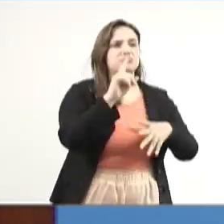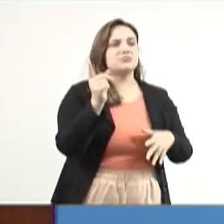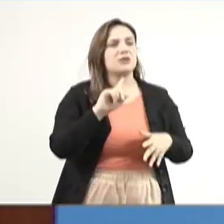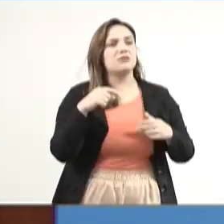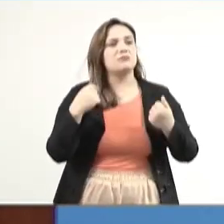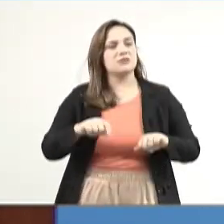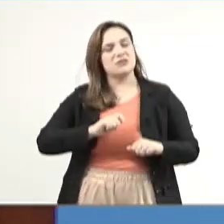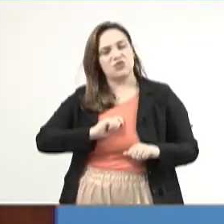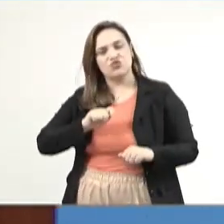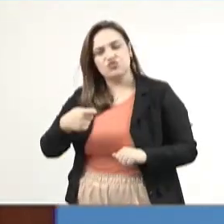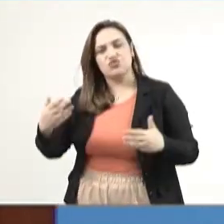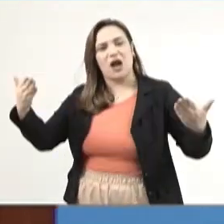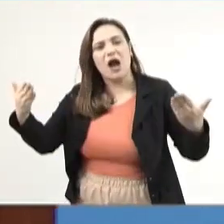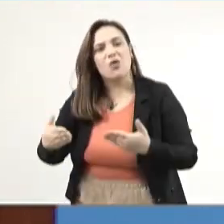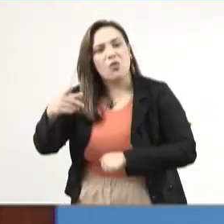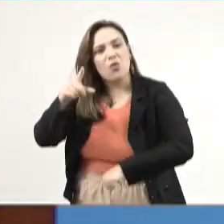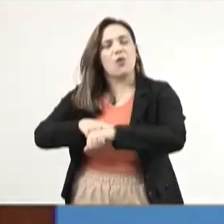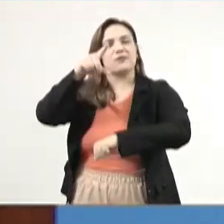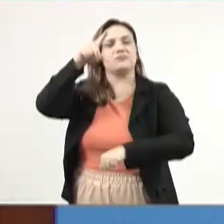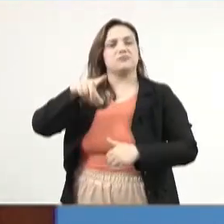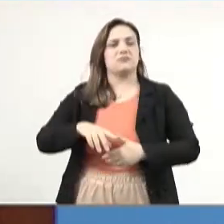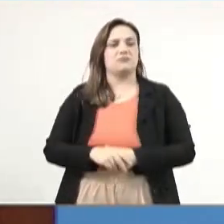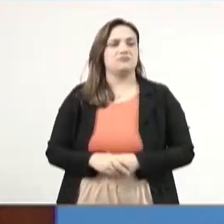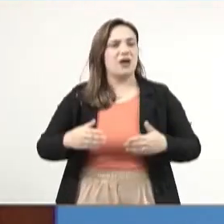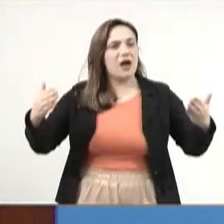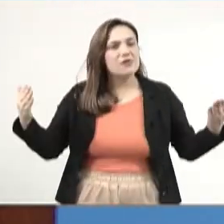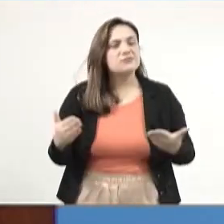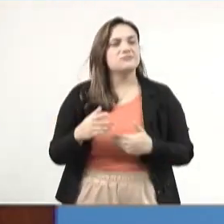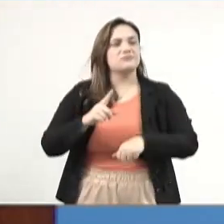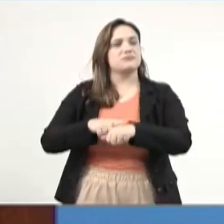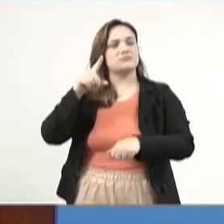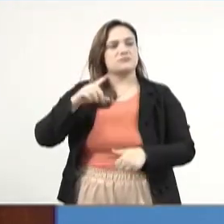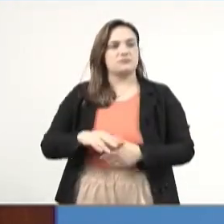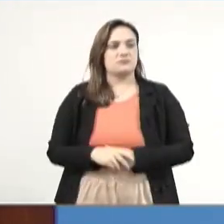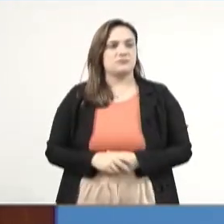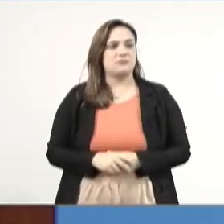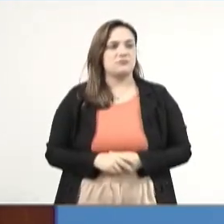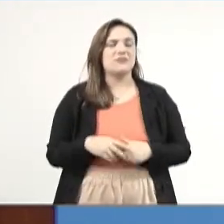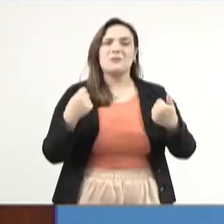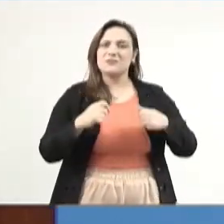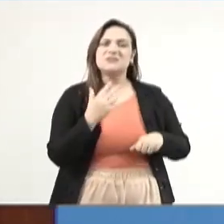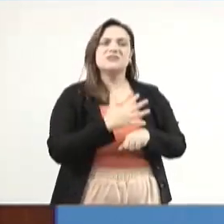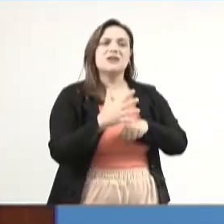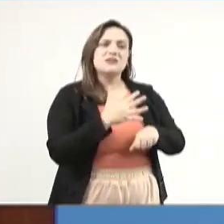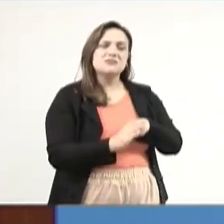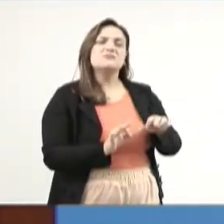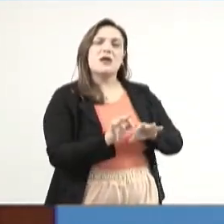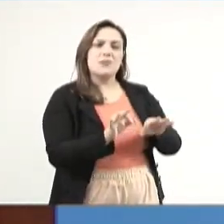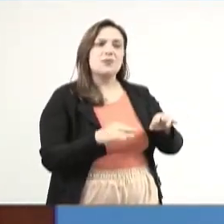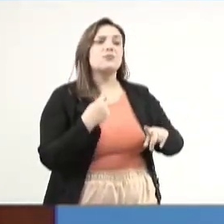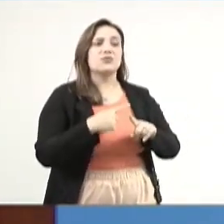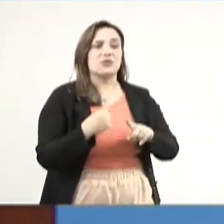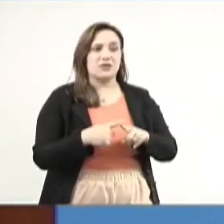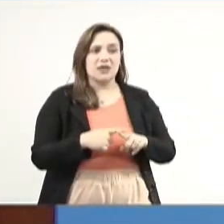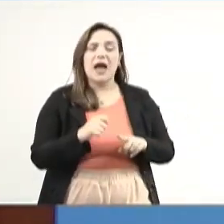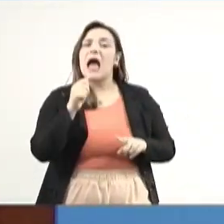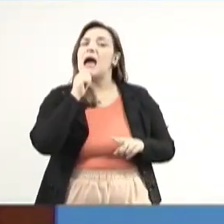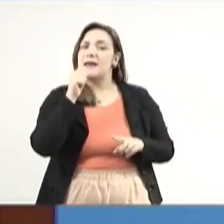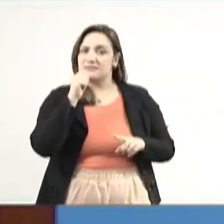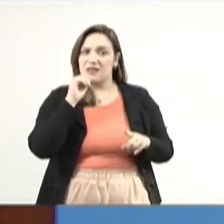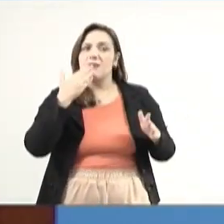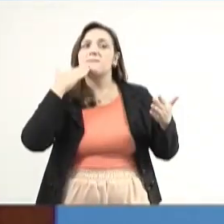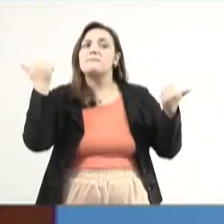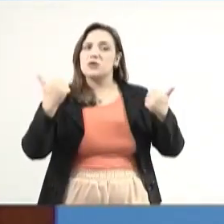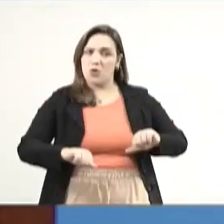ações agora, imediatas, neste momento, e preparo, porque tempos difíceis, piores